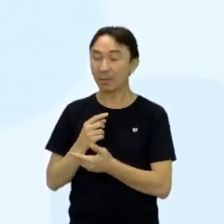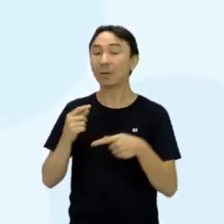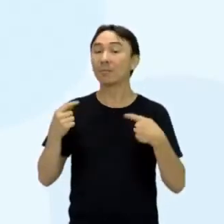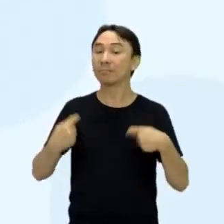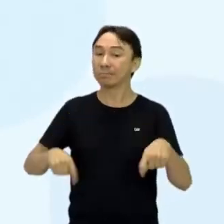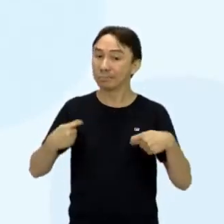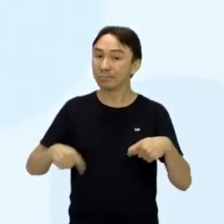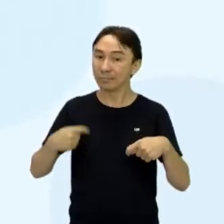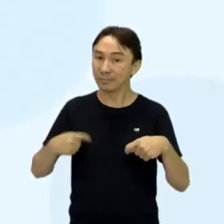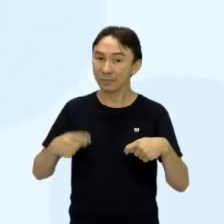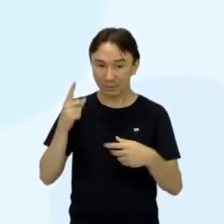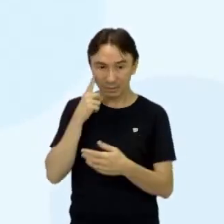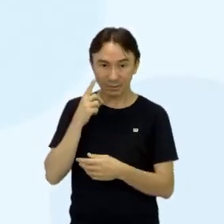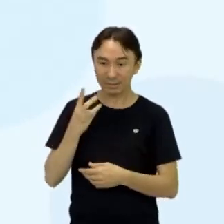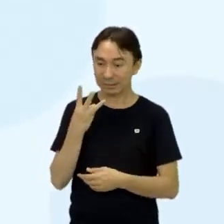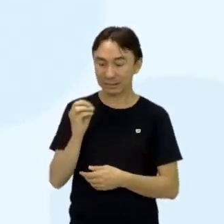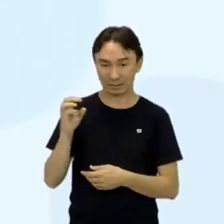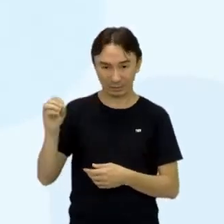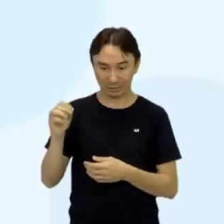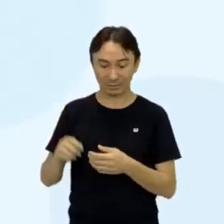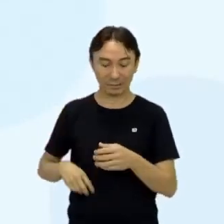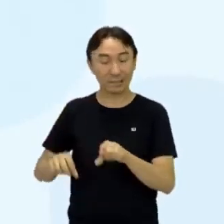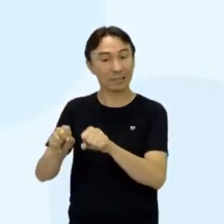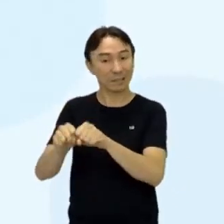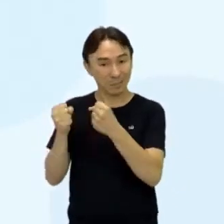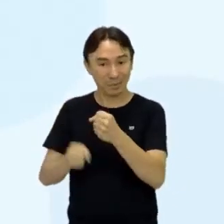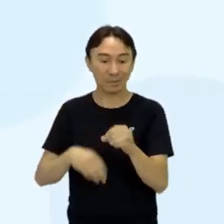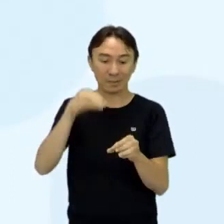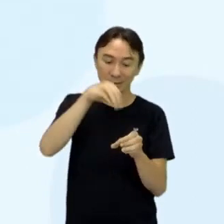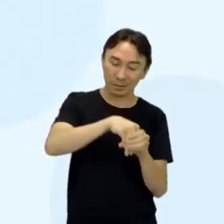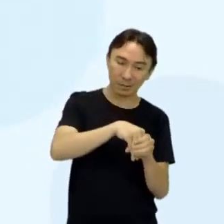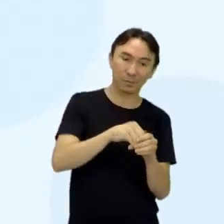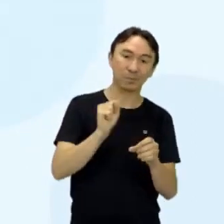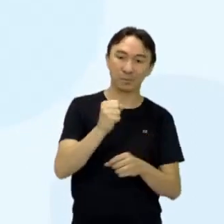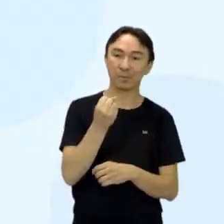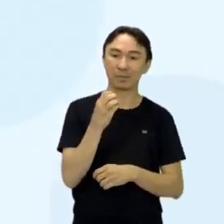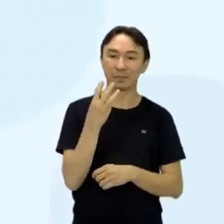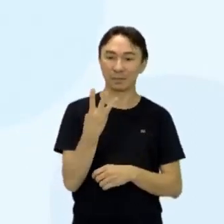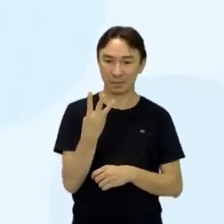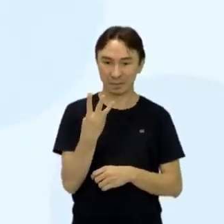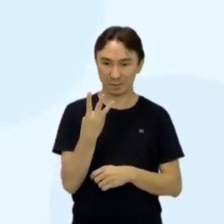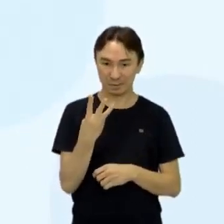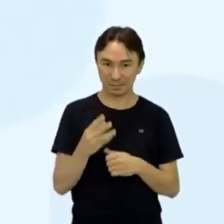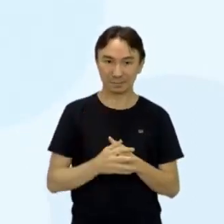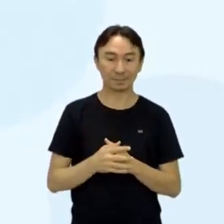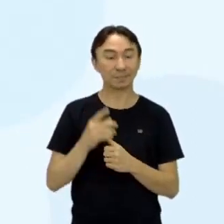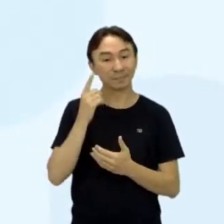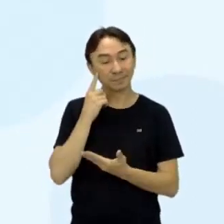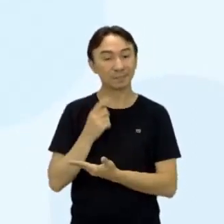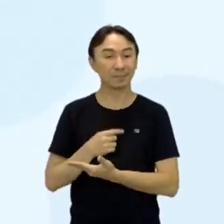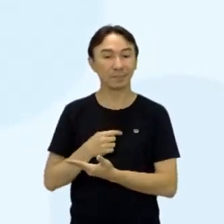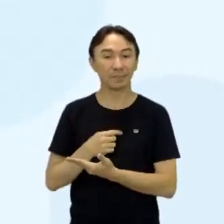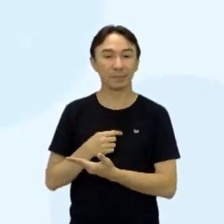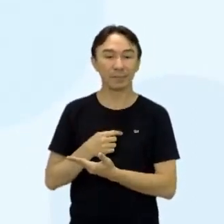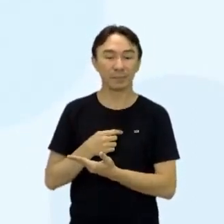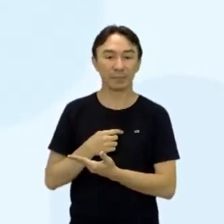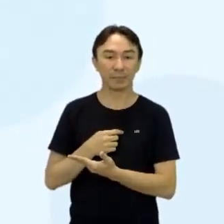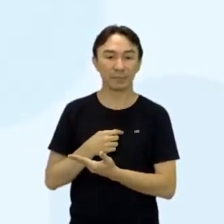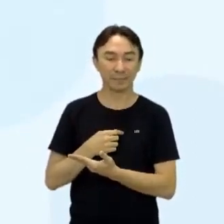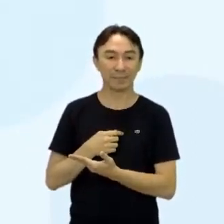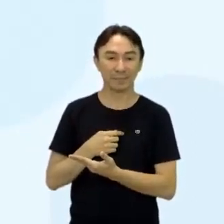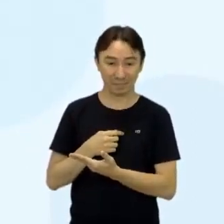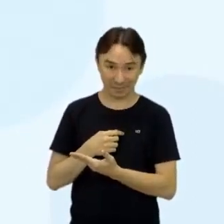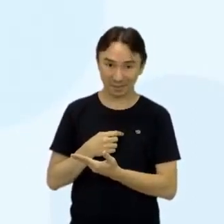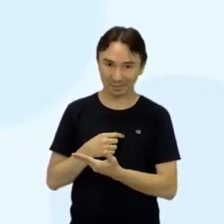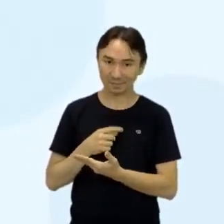quebrar o 300 para caber no 83. Então, você acrescenta uma vírgula para avisar que você vai ter que quebrar. Por isso, esses números